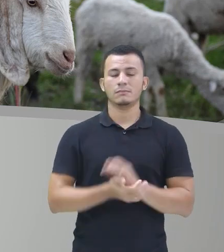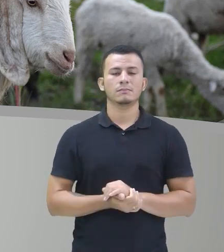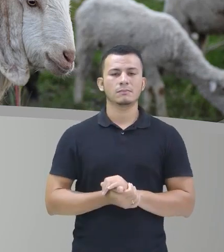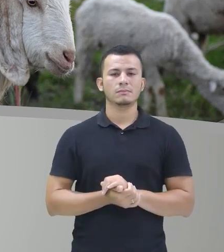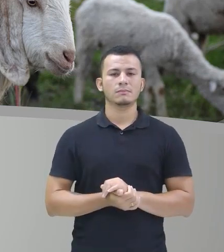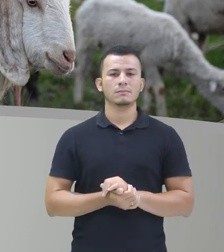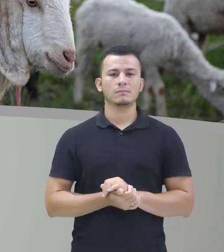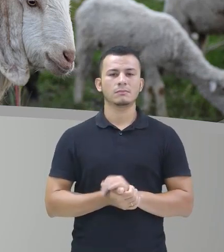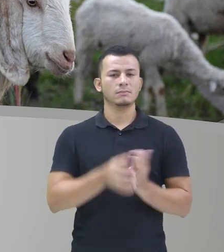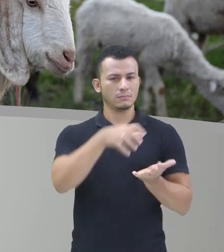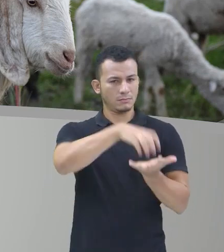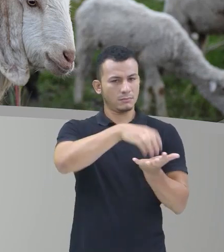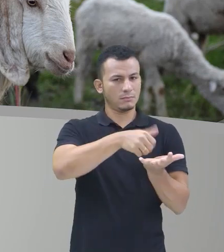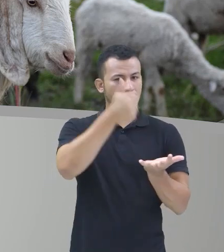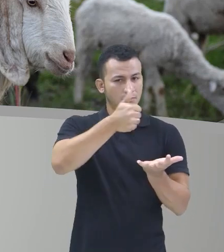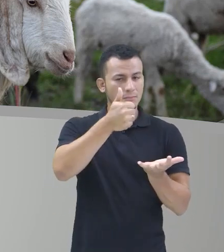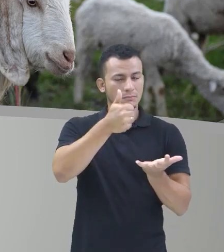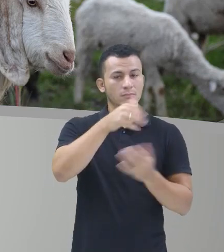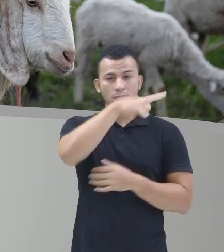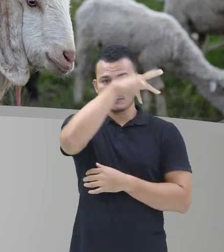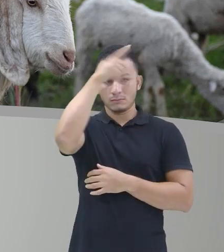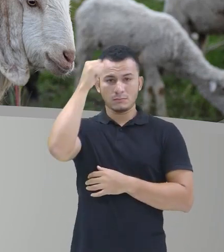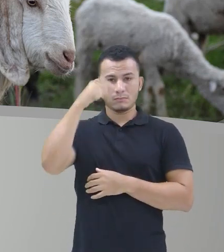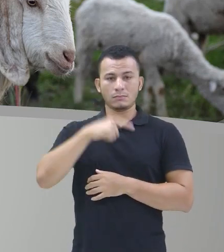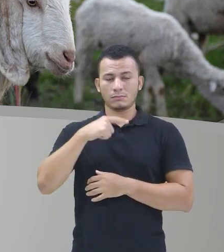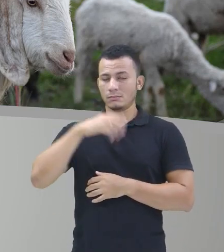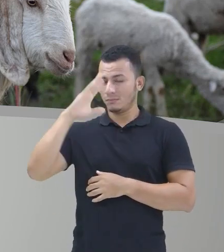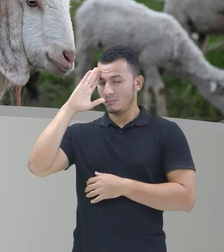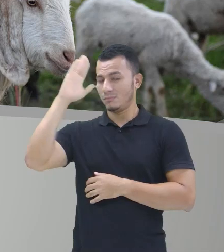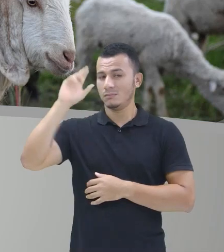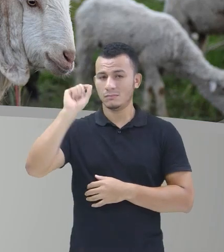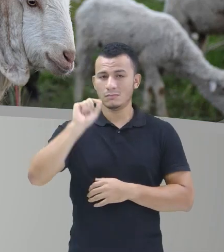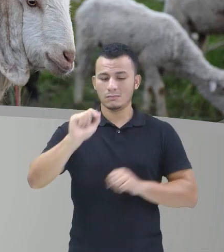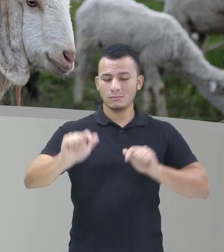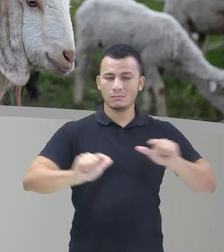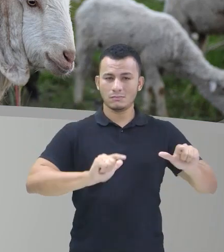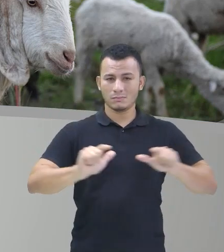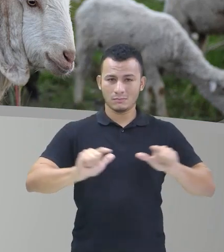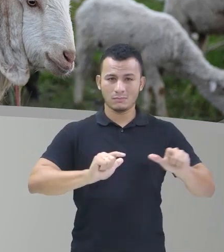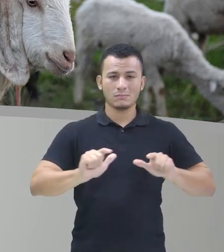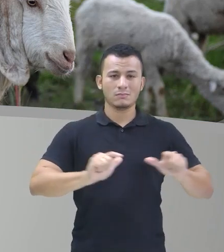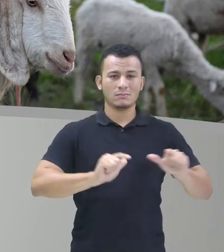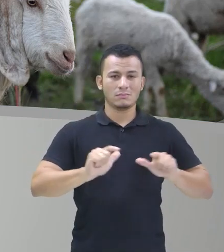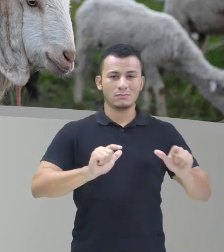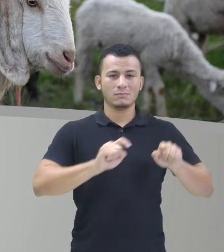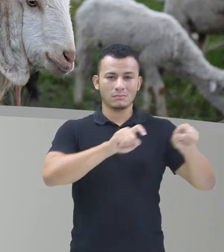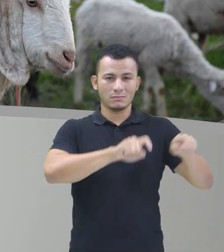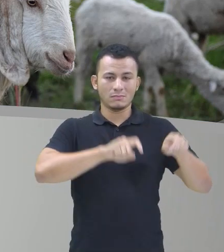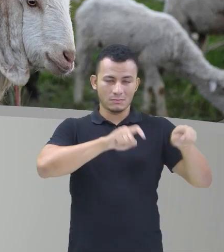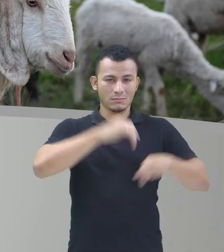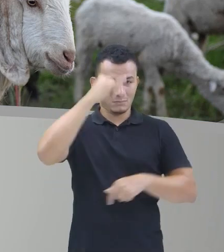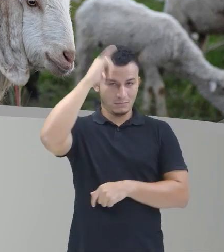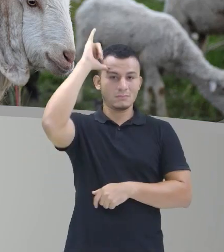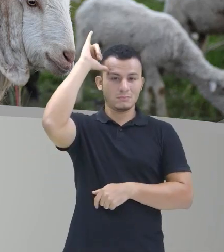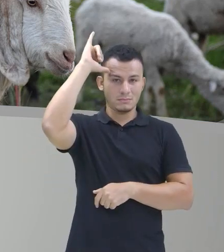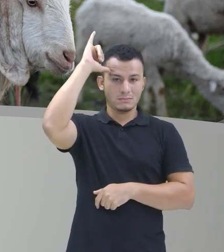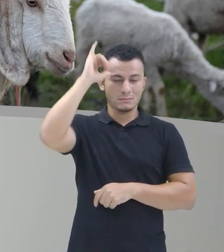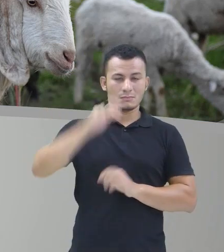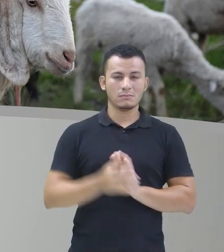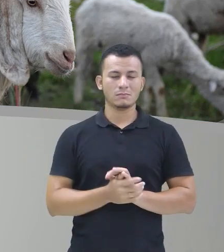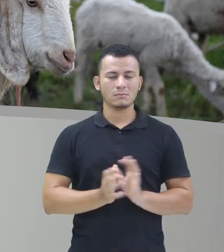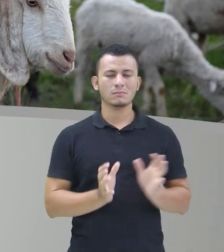setor primário, Manaus destaca-se com boa parte da atividade agropecuária,